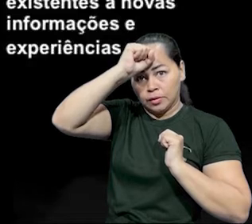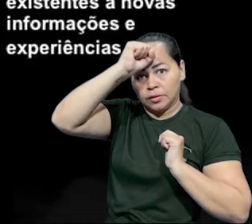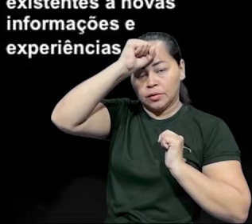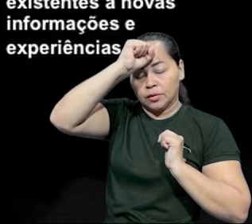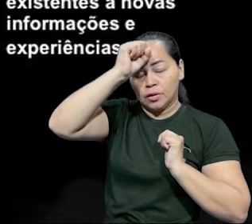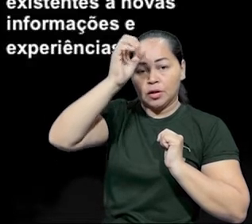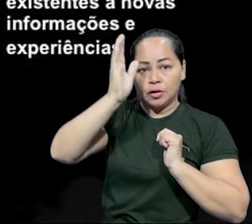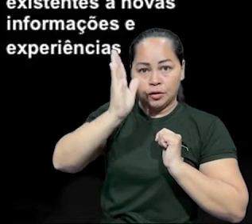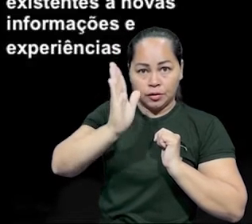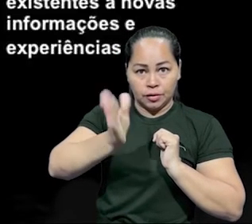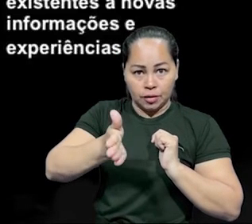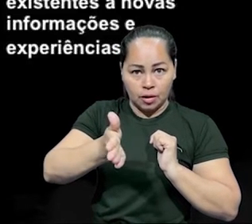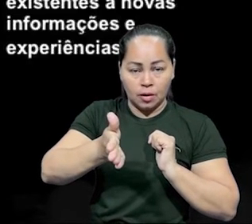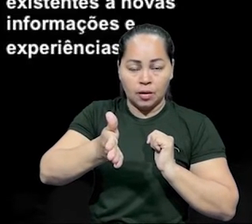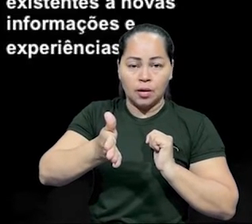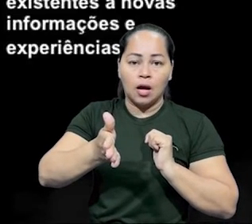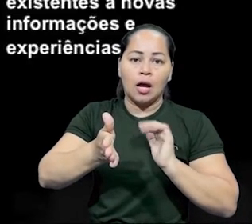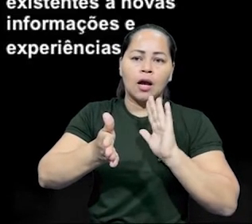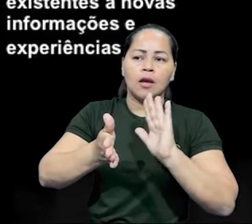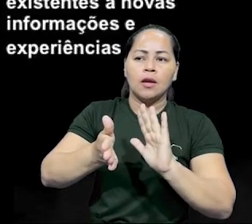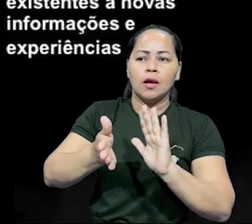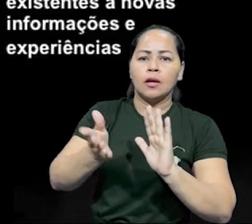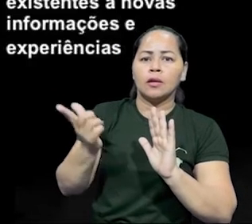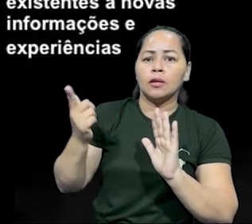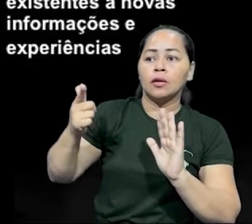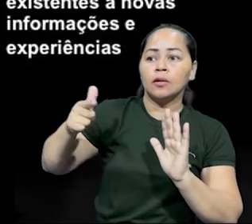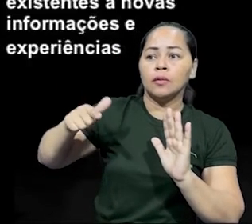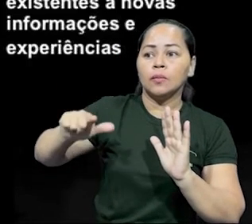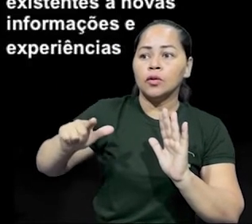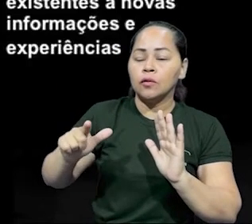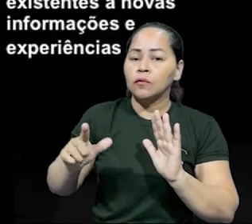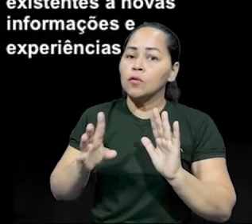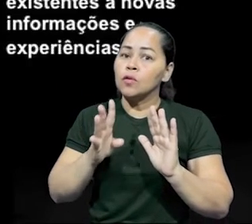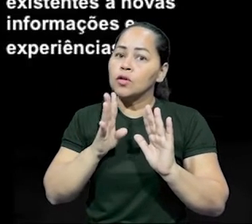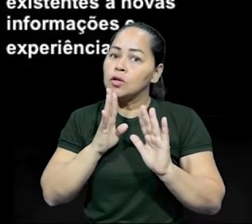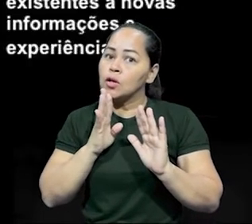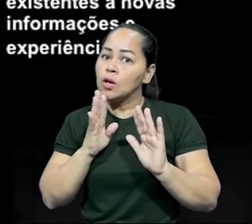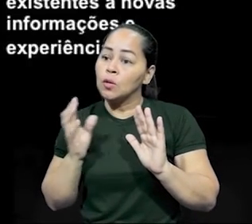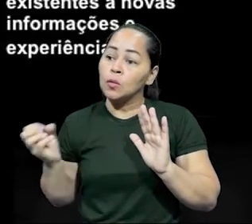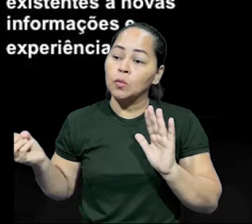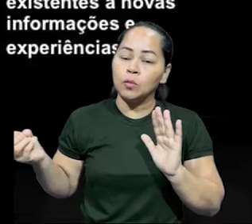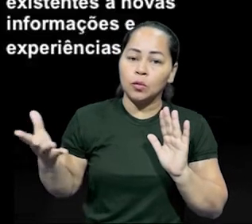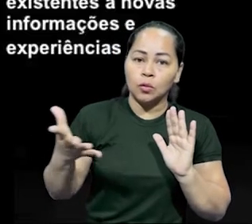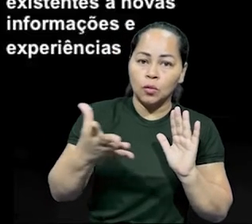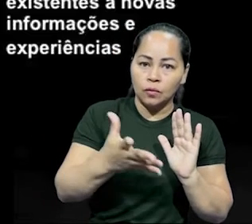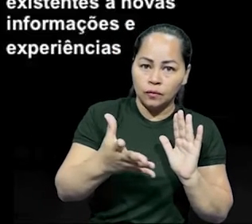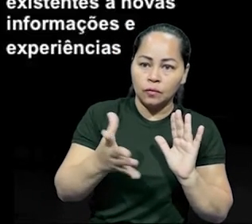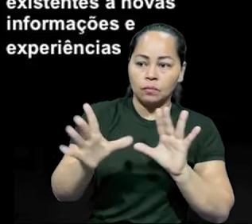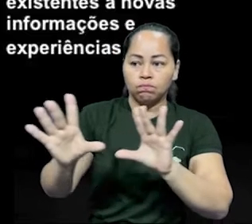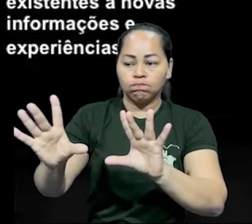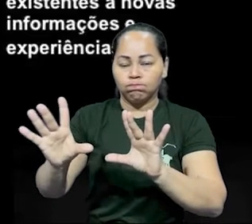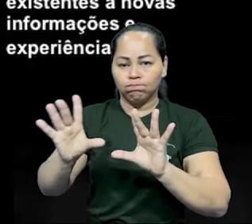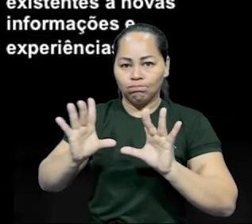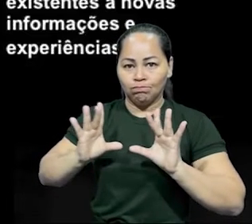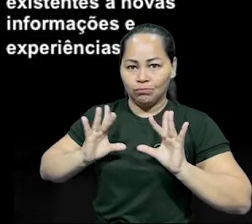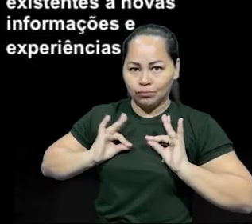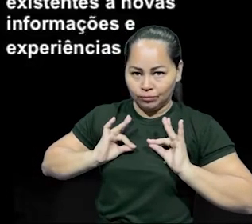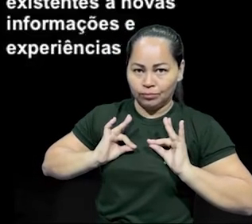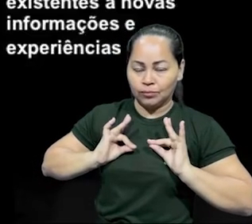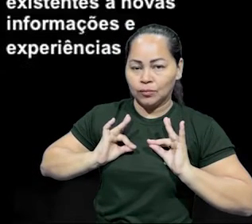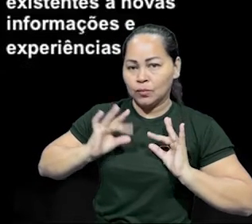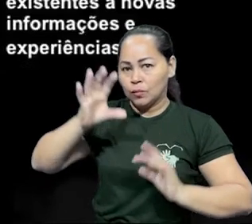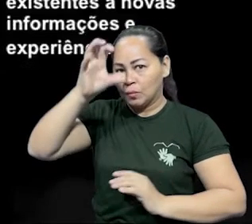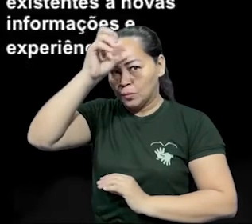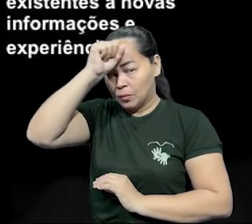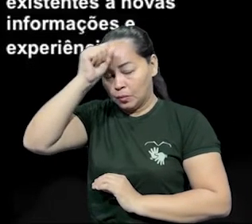exigir um reconhecimento e uma nova alteração na estrutura para conseguir incorporar esse novo